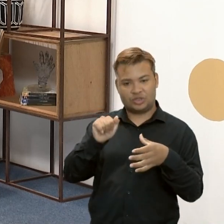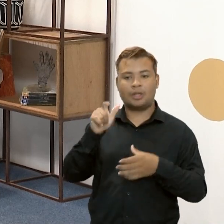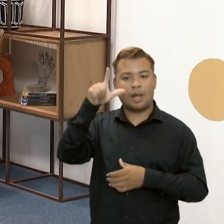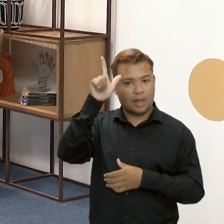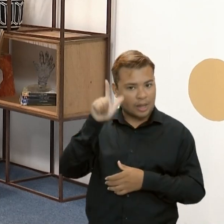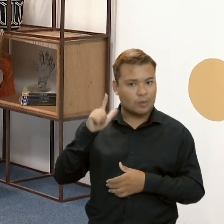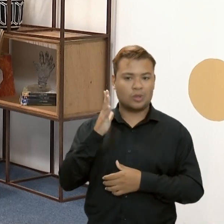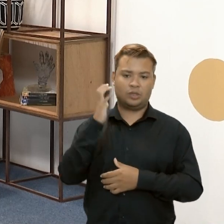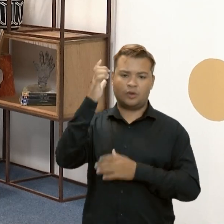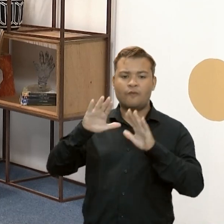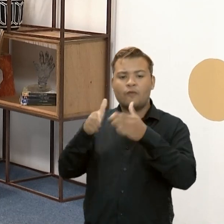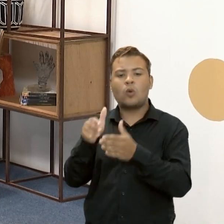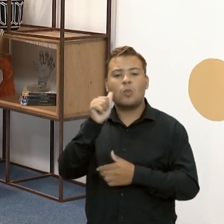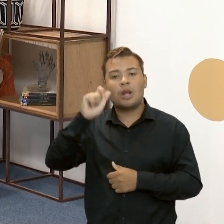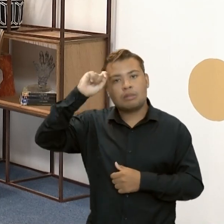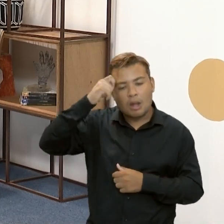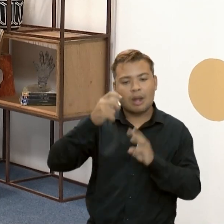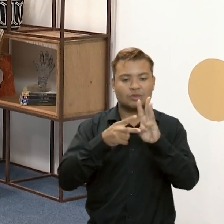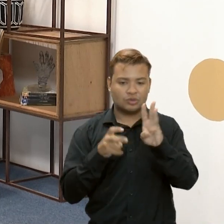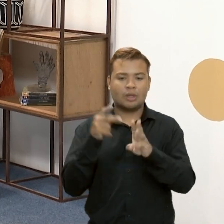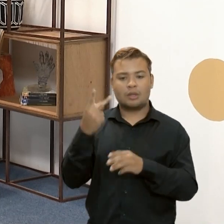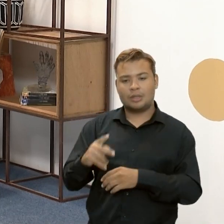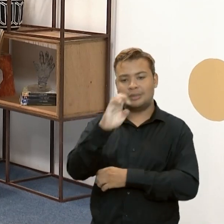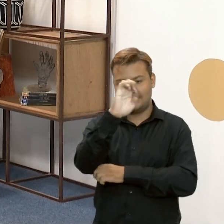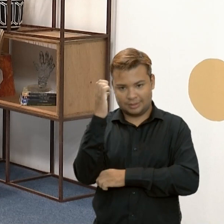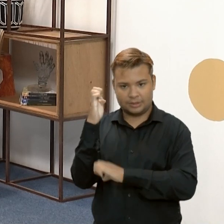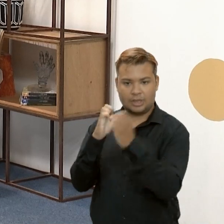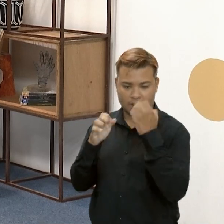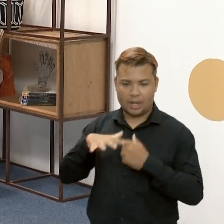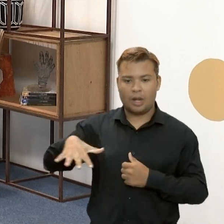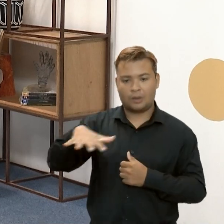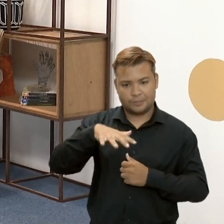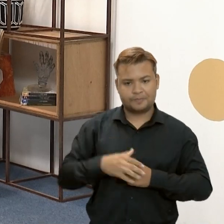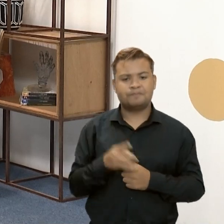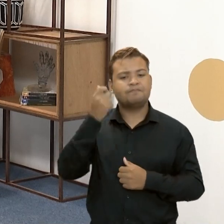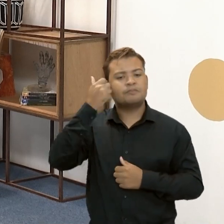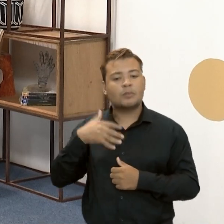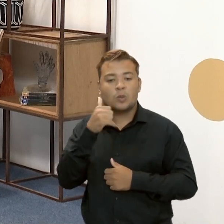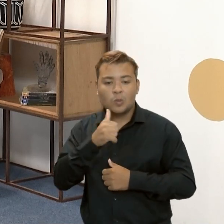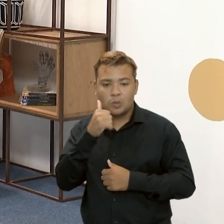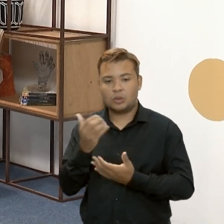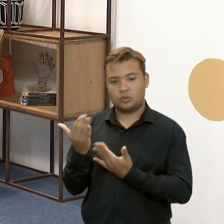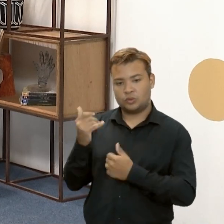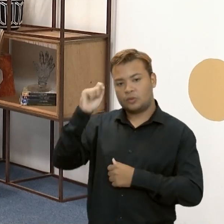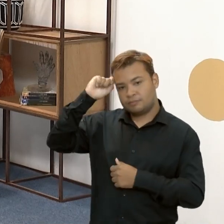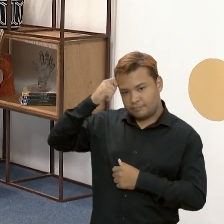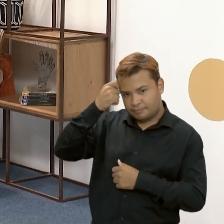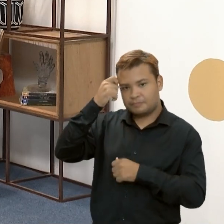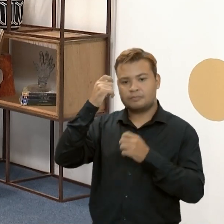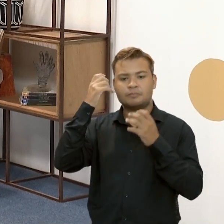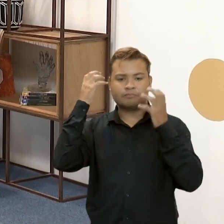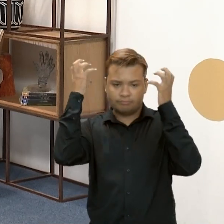que é destinado a mulheres negras indígenas do Cerrado. Ela se descreve como uma mulher jovem, de pele negra, com cabelos